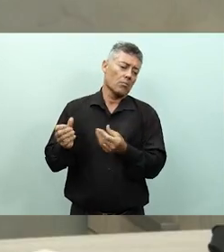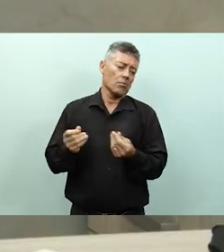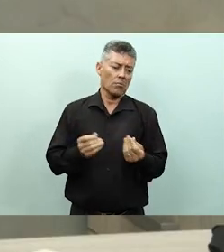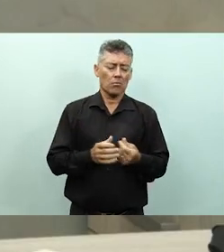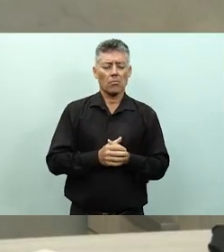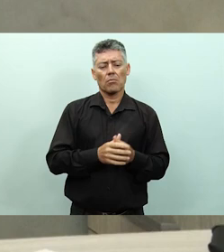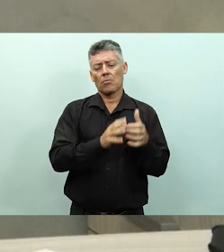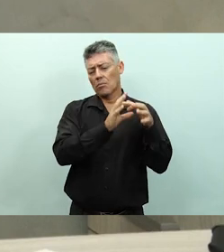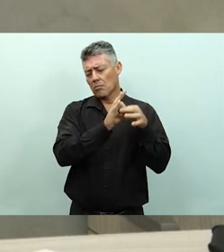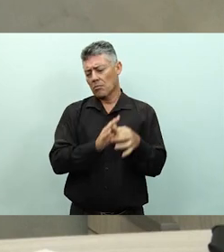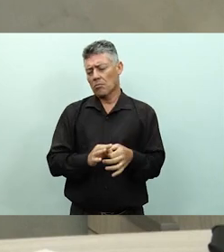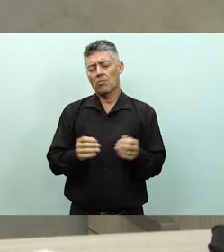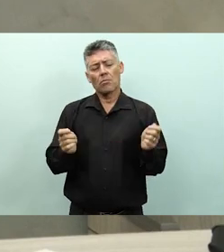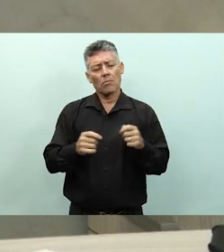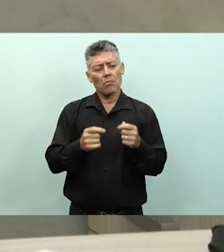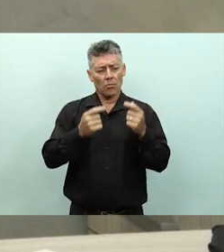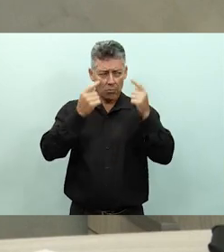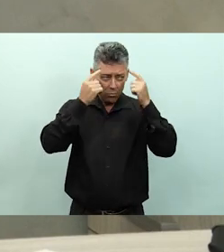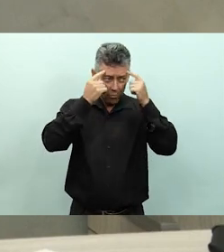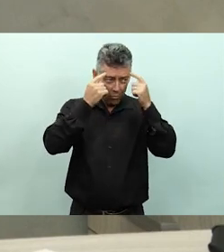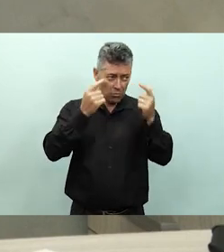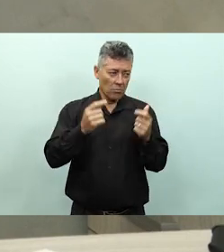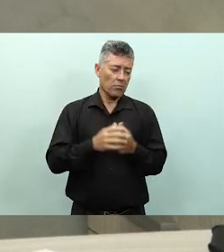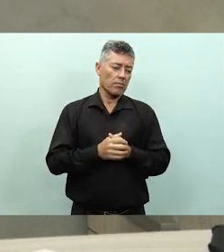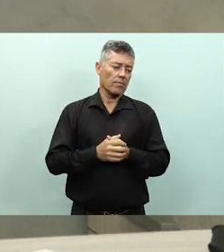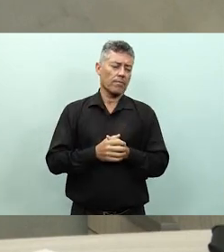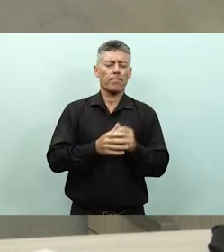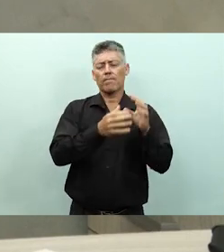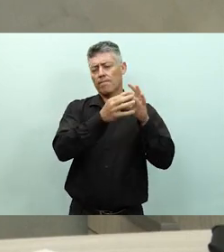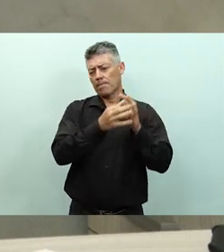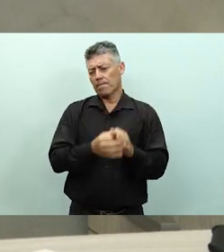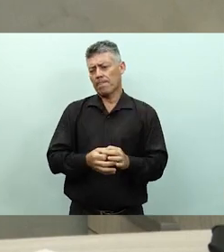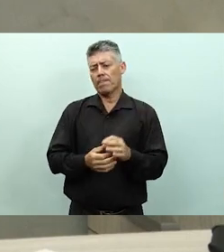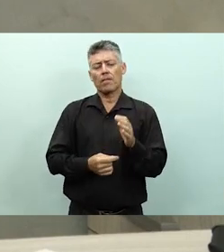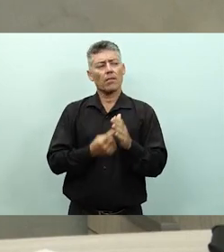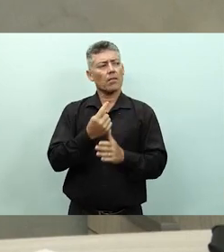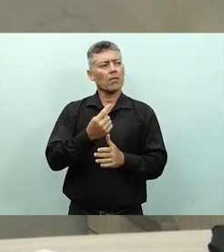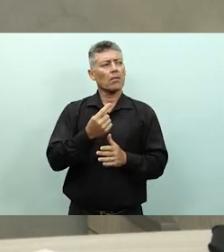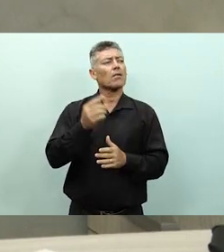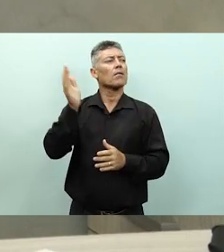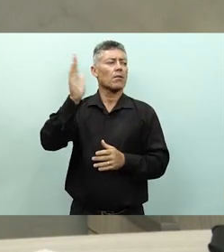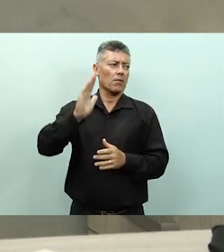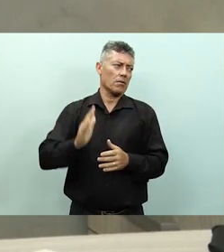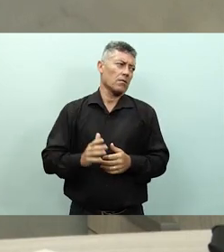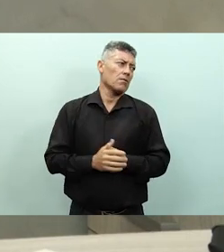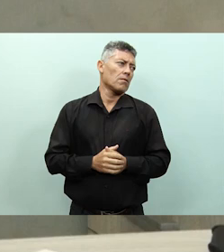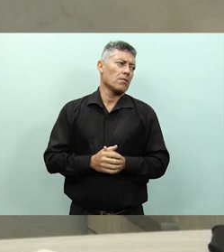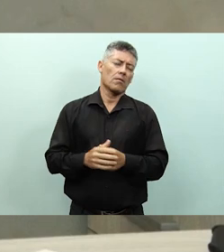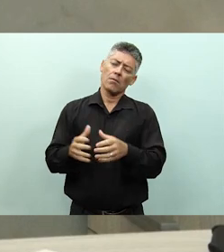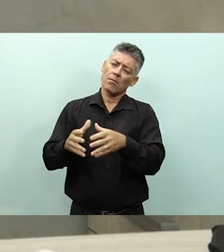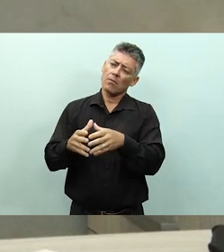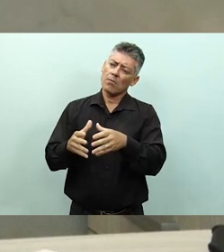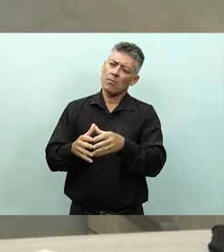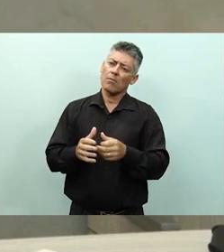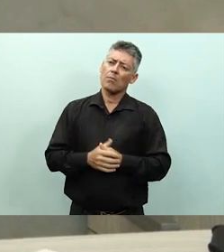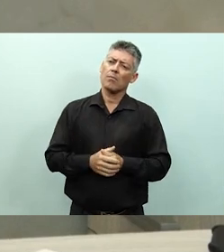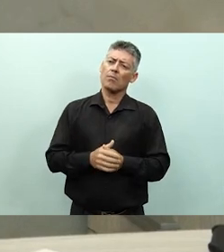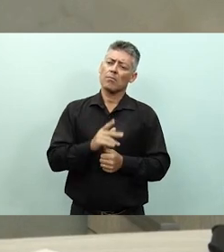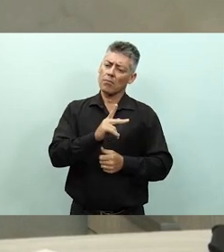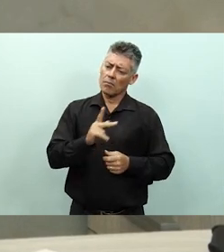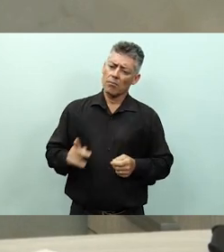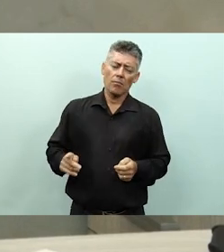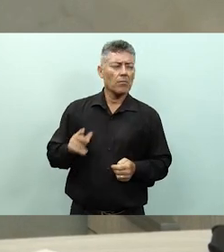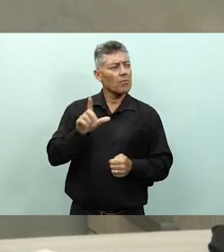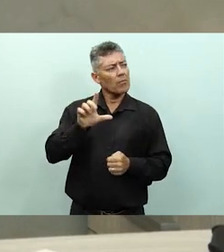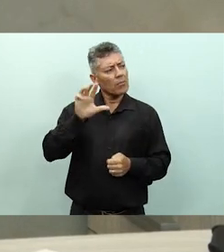O contexto precisa ser considerado. O contexto, primeiro, o contexto nacional. No campo nacional, nós tínhamos o presidente